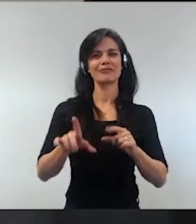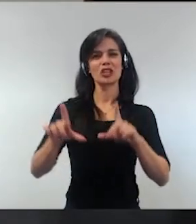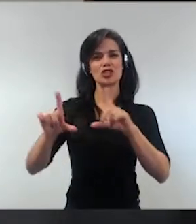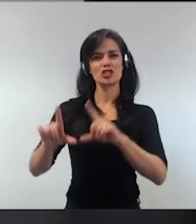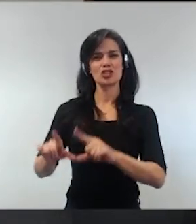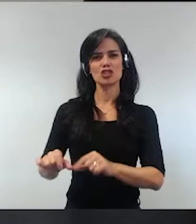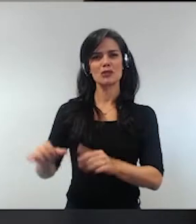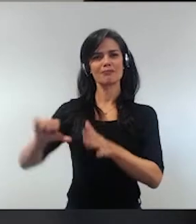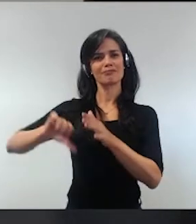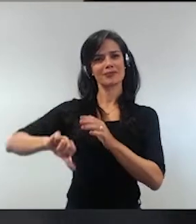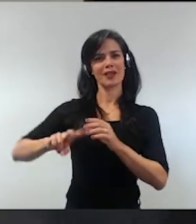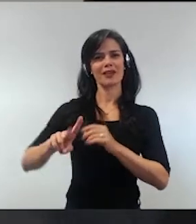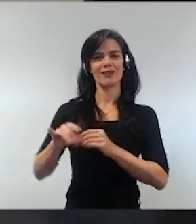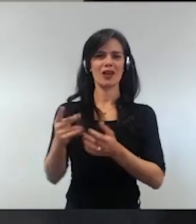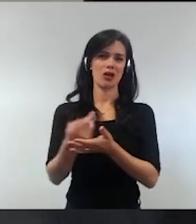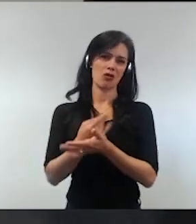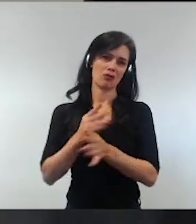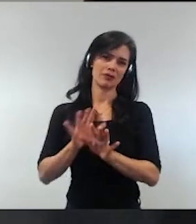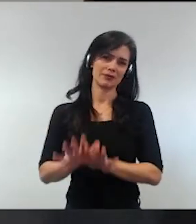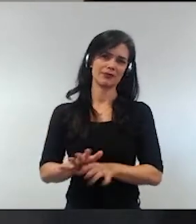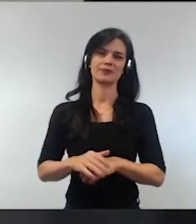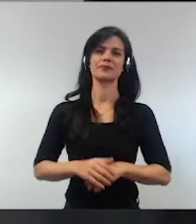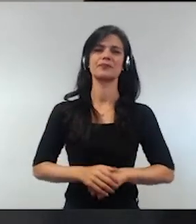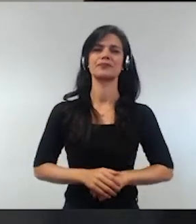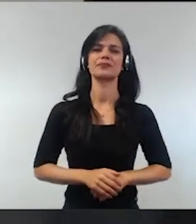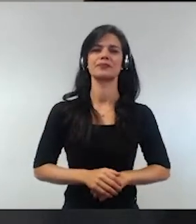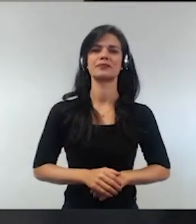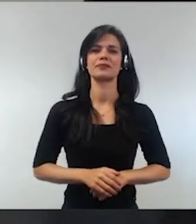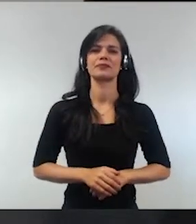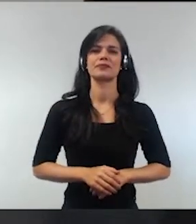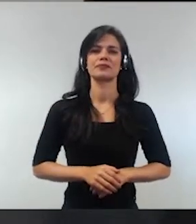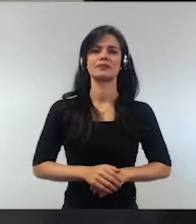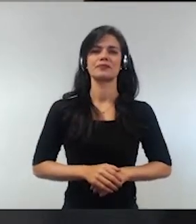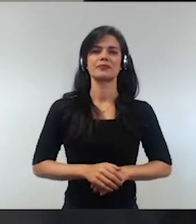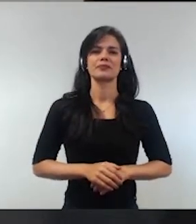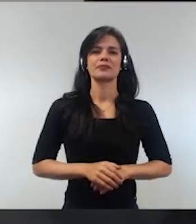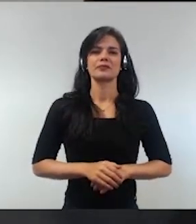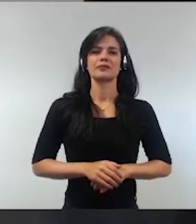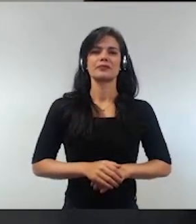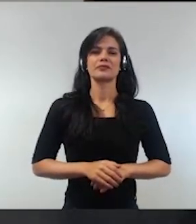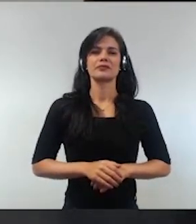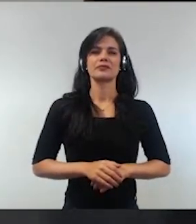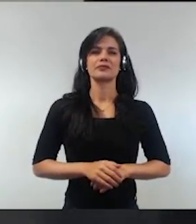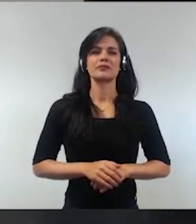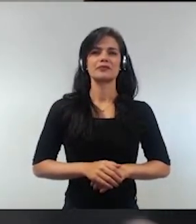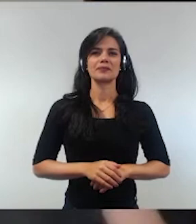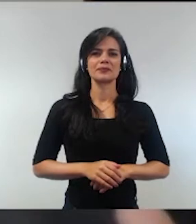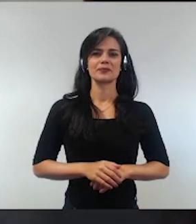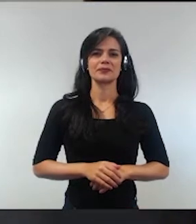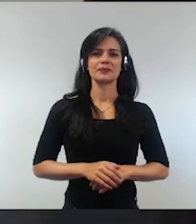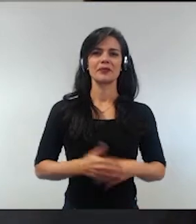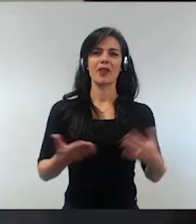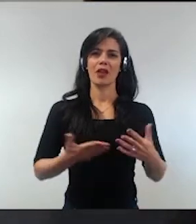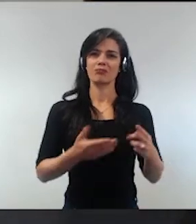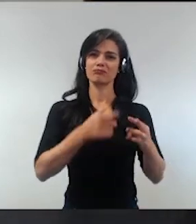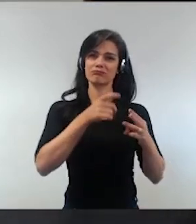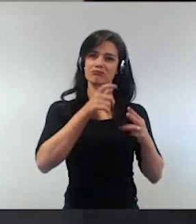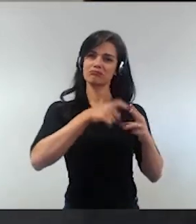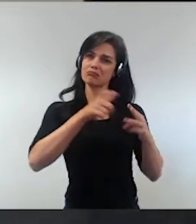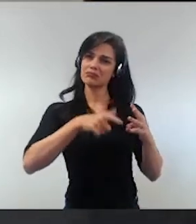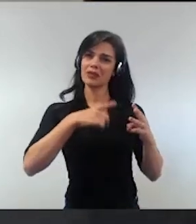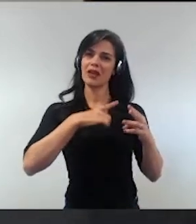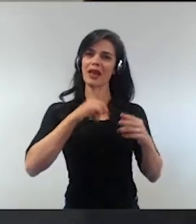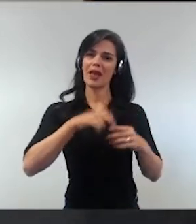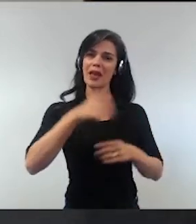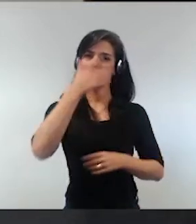negativos inevitáveis. Então, vamos, porque são pessoas que têm um conteúdo muito